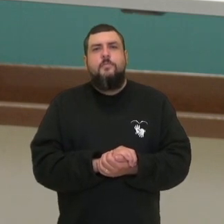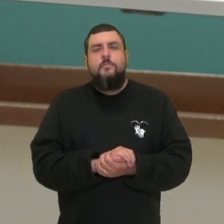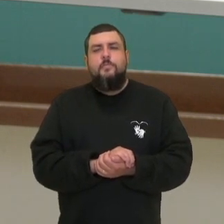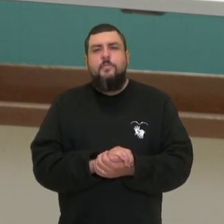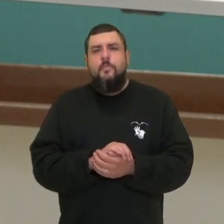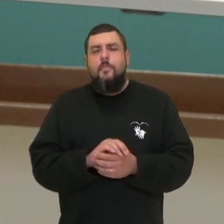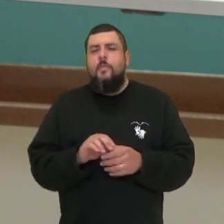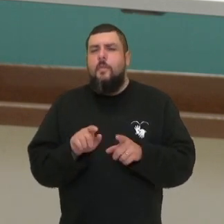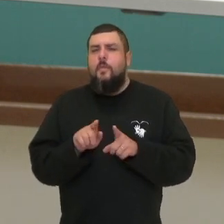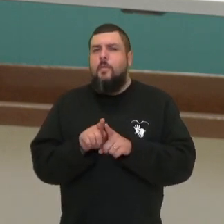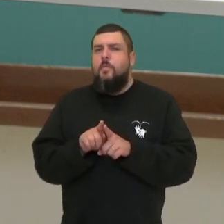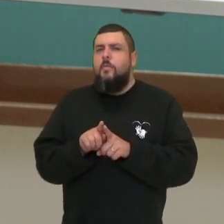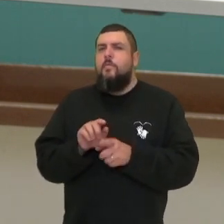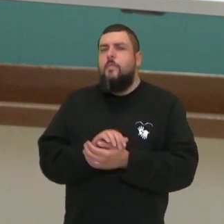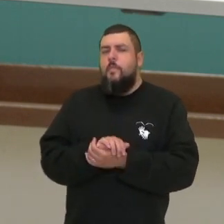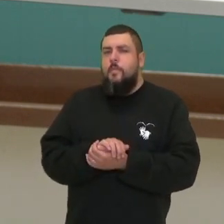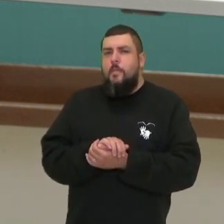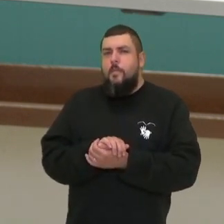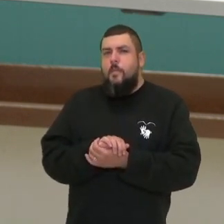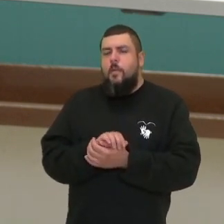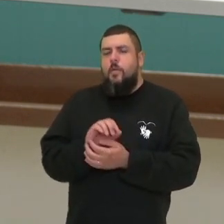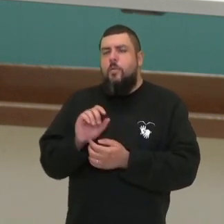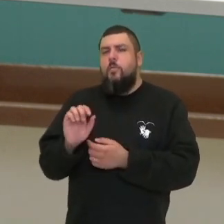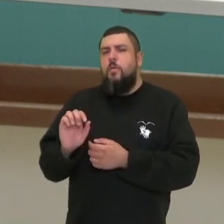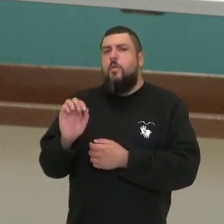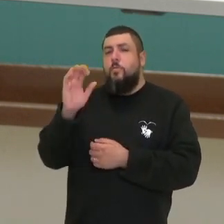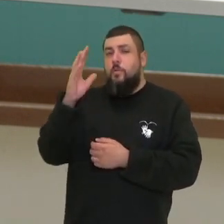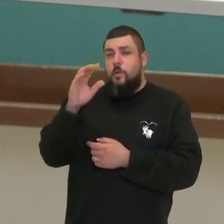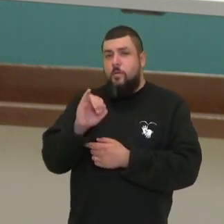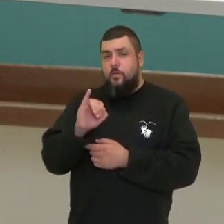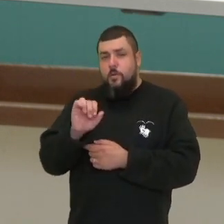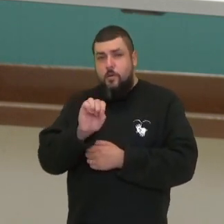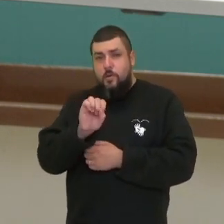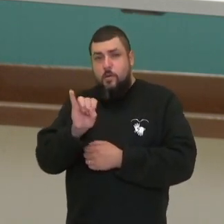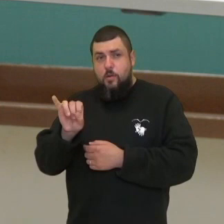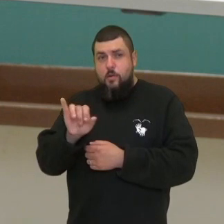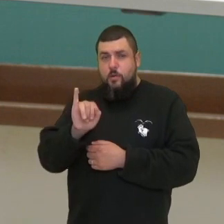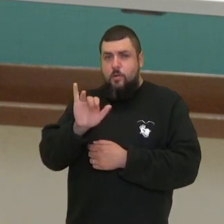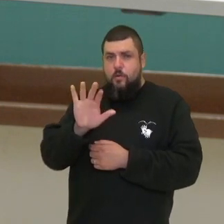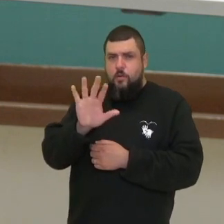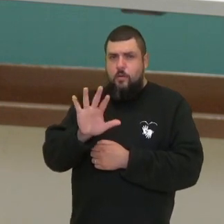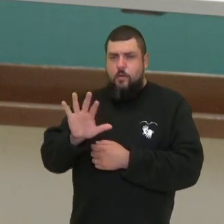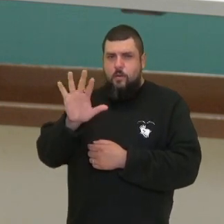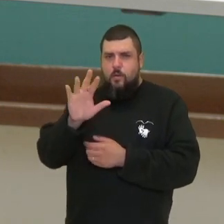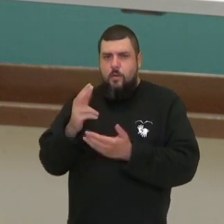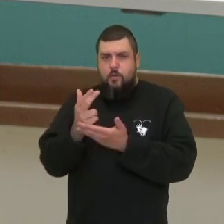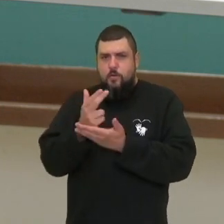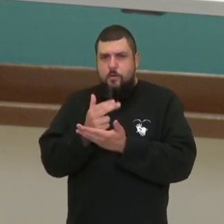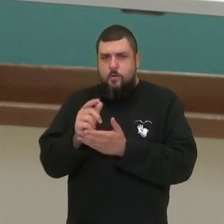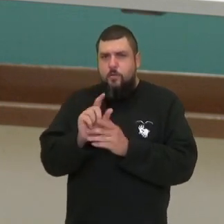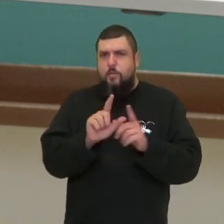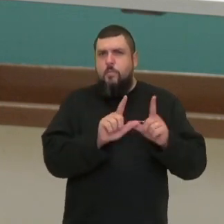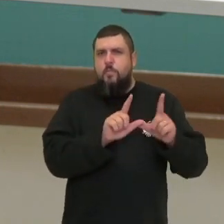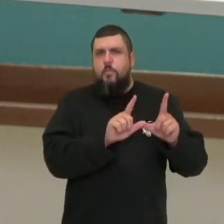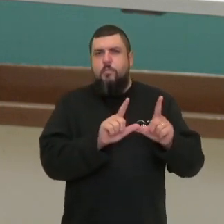O que aconteceria se essas imagens não fossem passadas na sequência